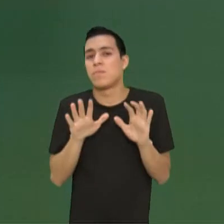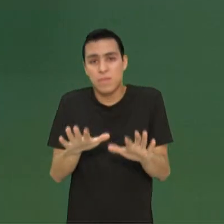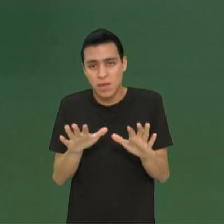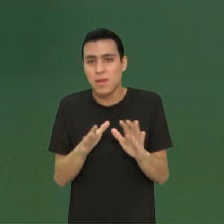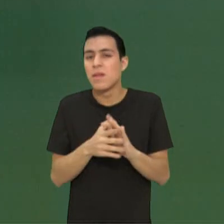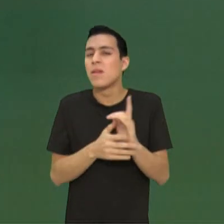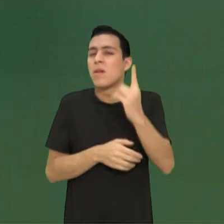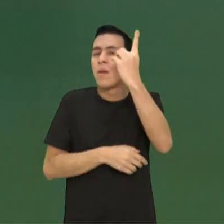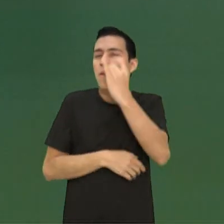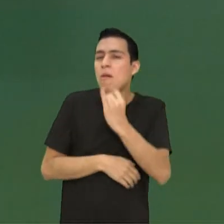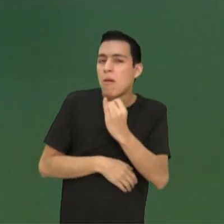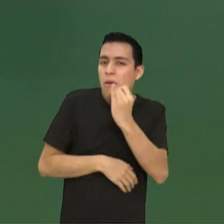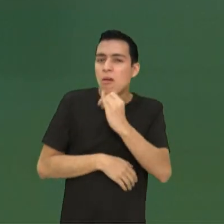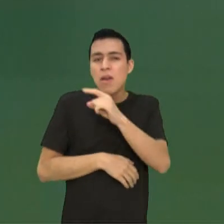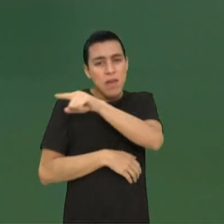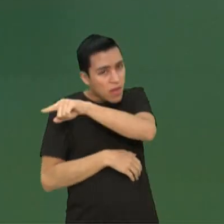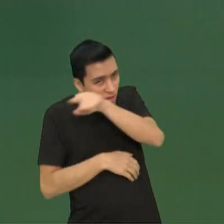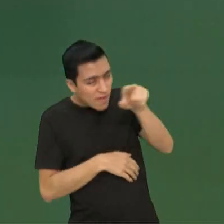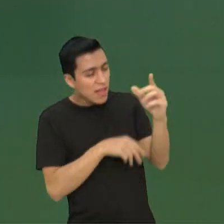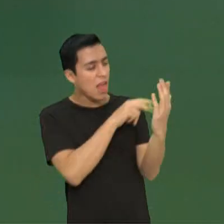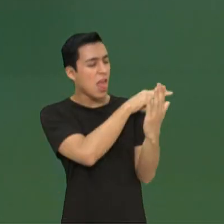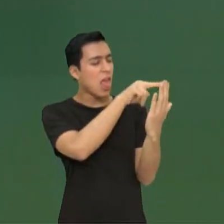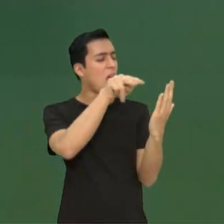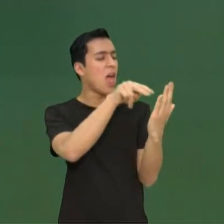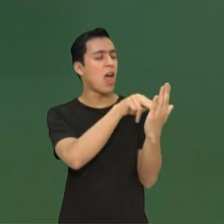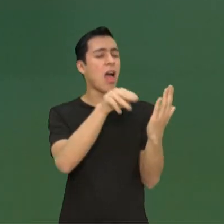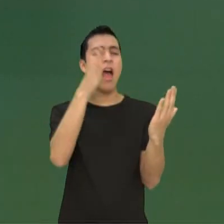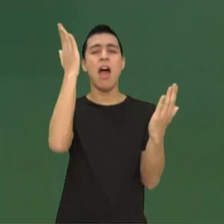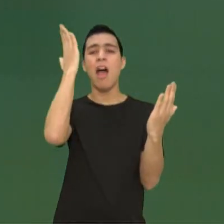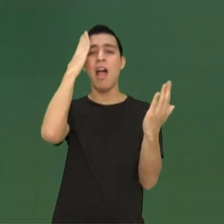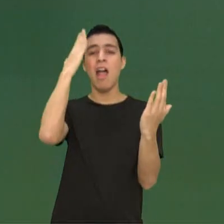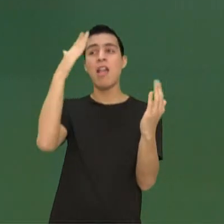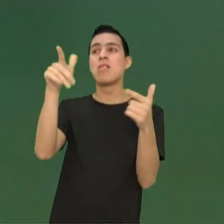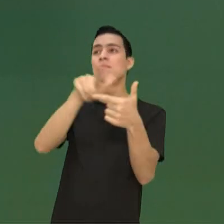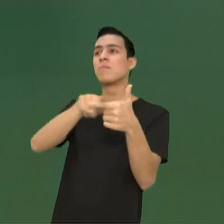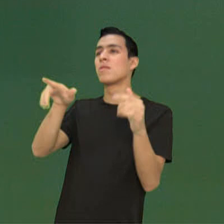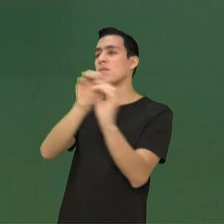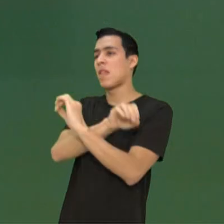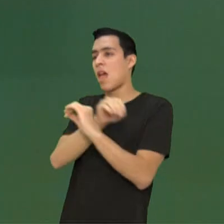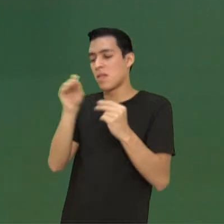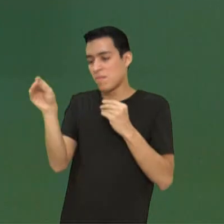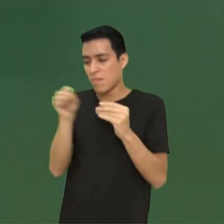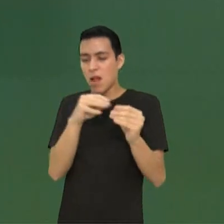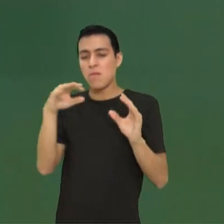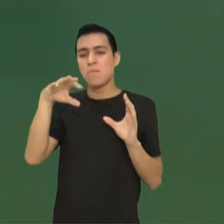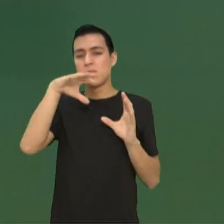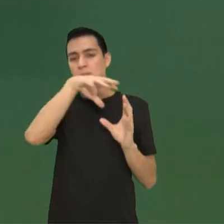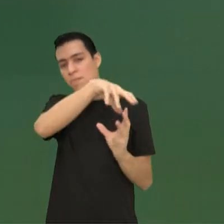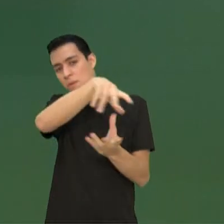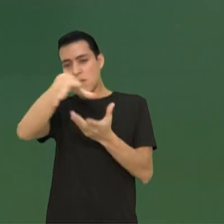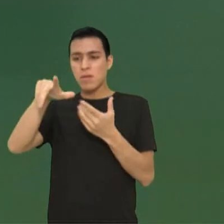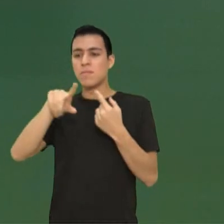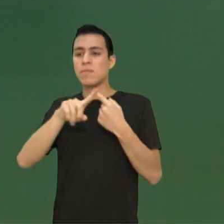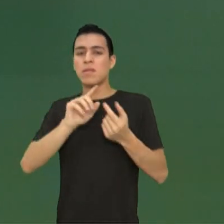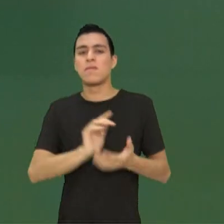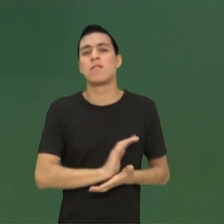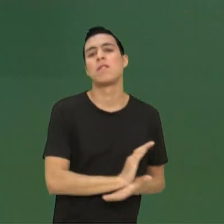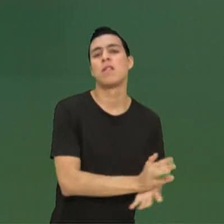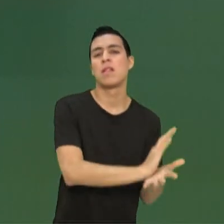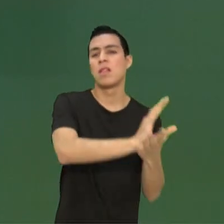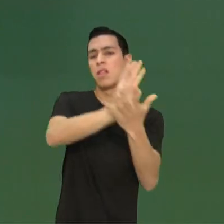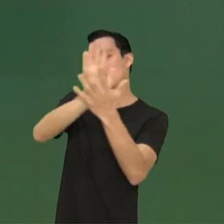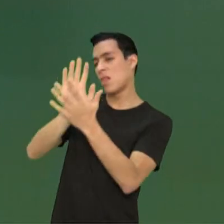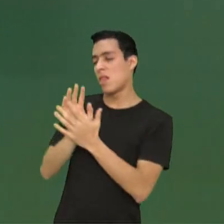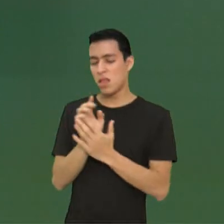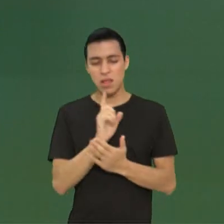Eu até dei um exemplo para você. Você lê isso aqui e pensa, nossa, agora não tem problema o plástico do mundo, porque vai destruir tudo. Tem